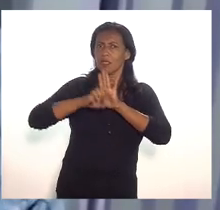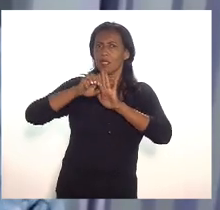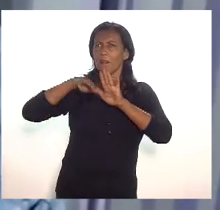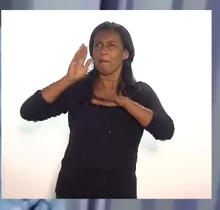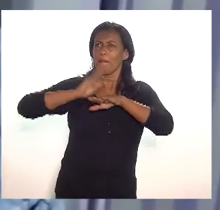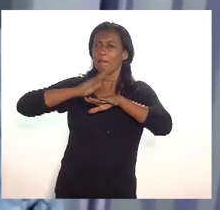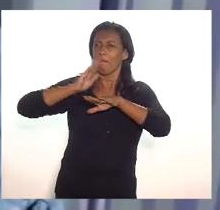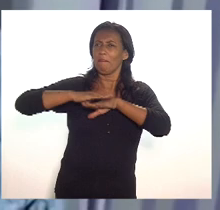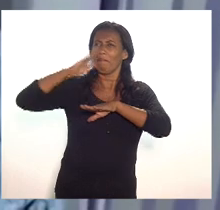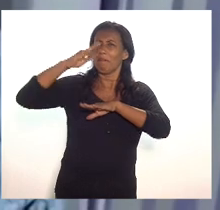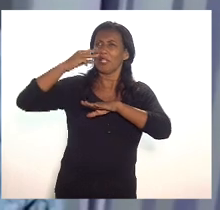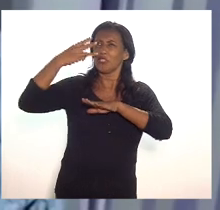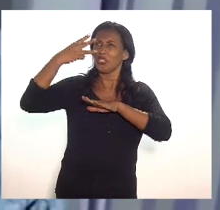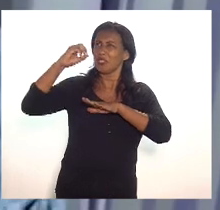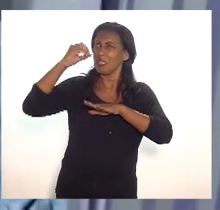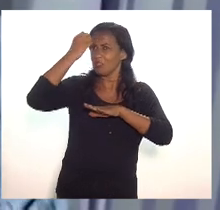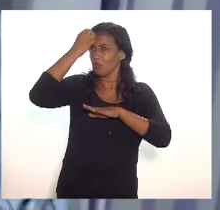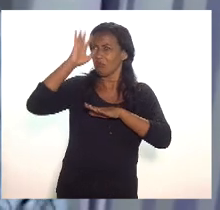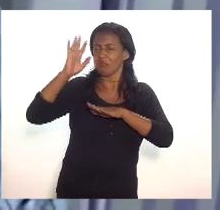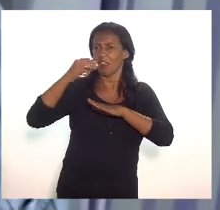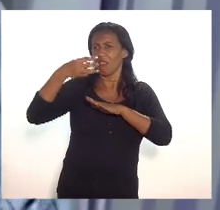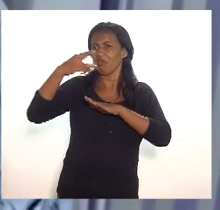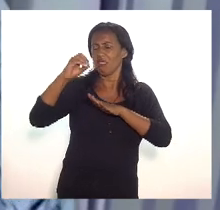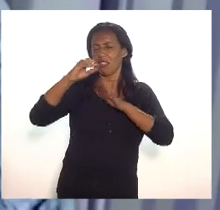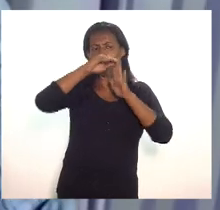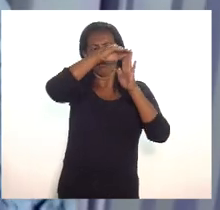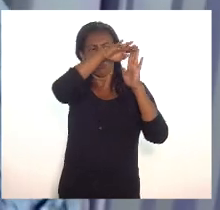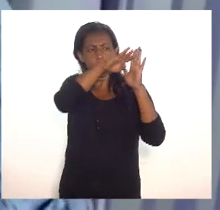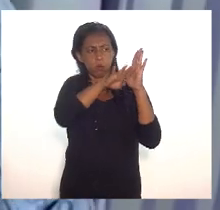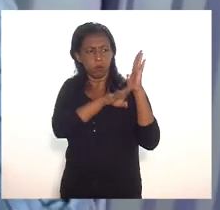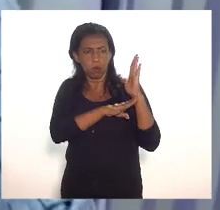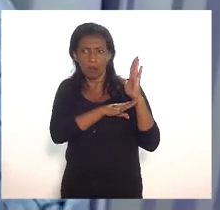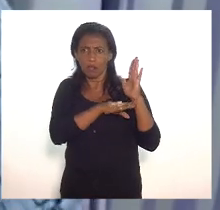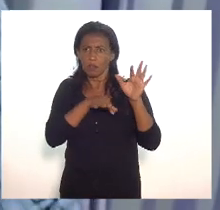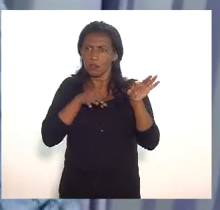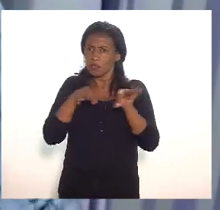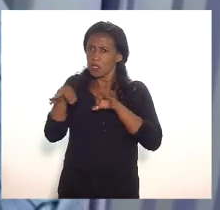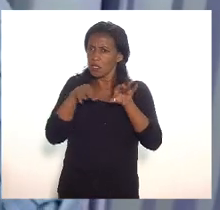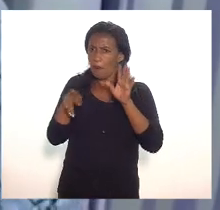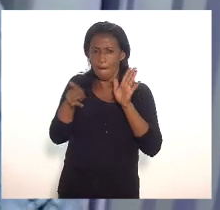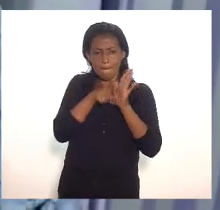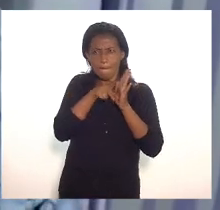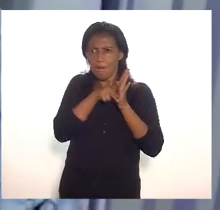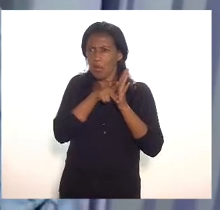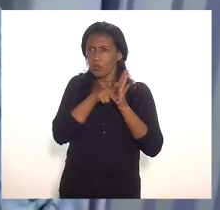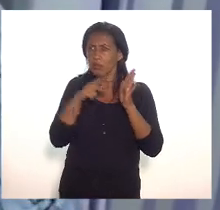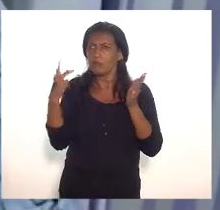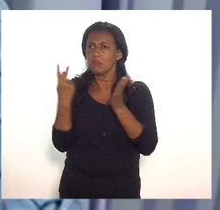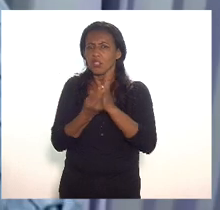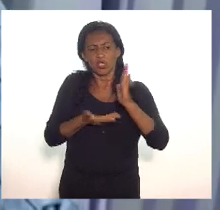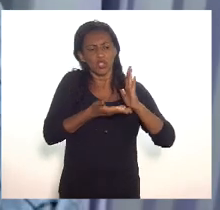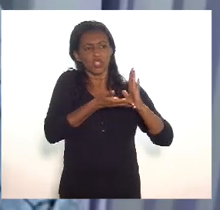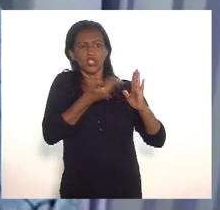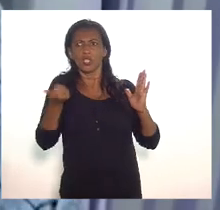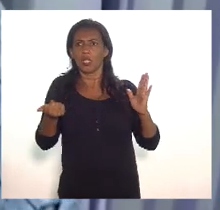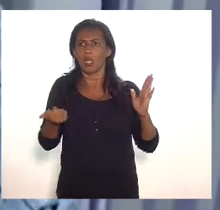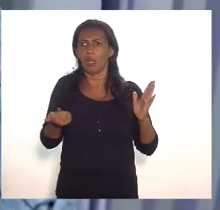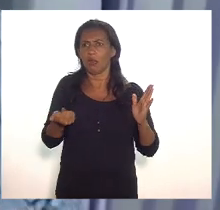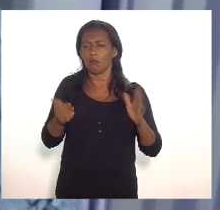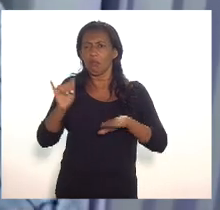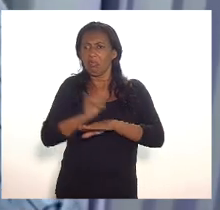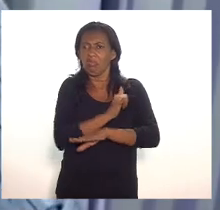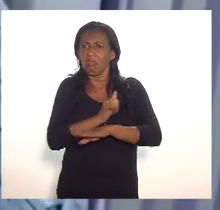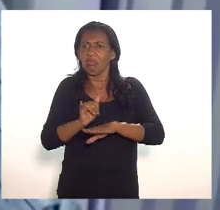30 emendas, salvo engano. Esse projeto saiu, saiu da pauta e foi retirado. E aí o governo usou uma estratégia